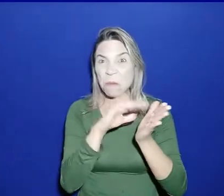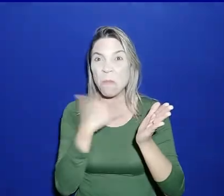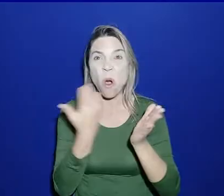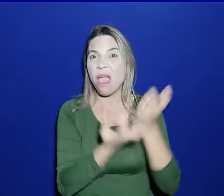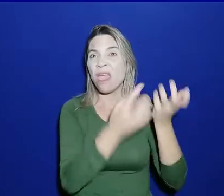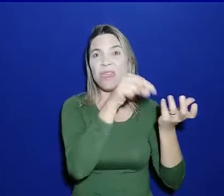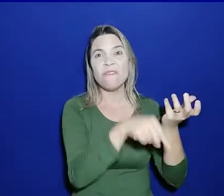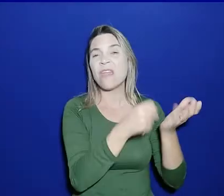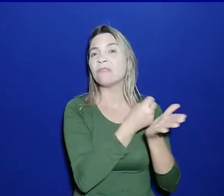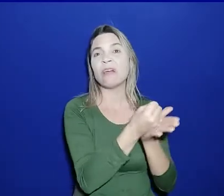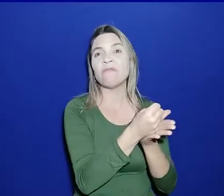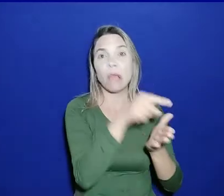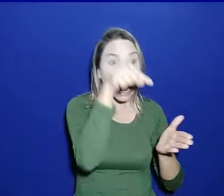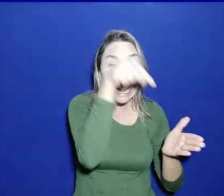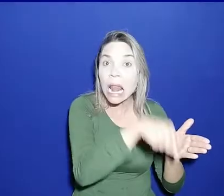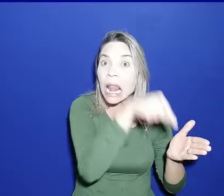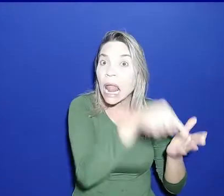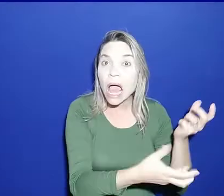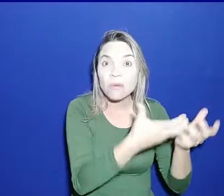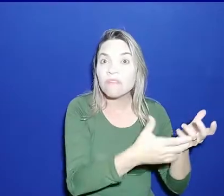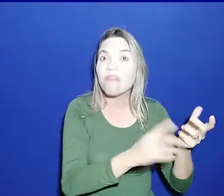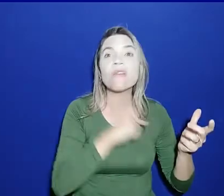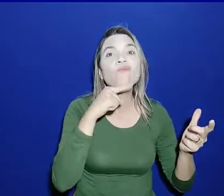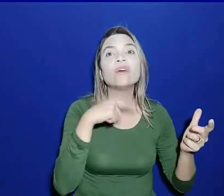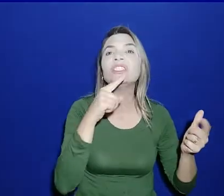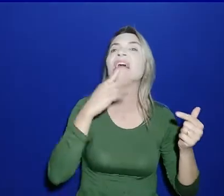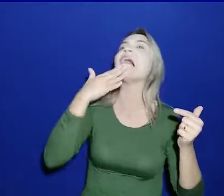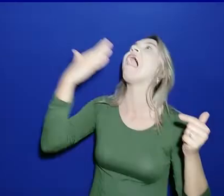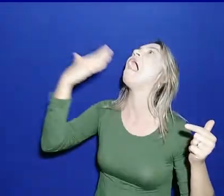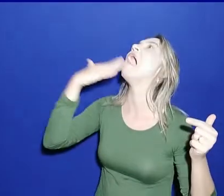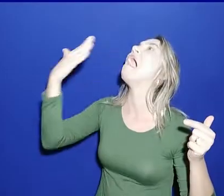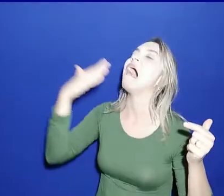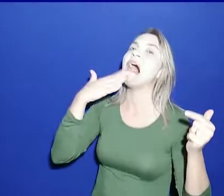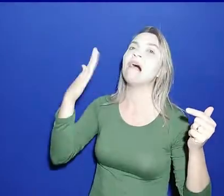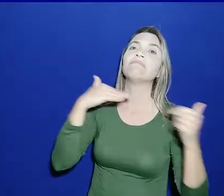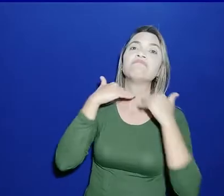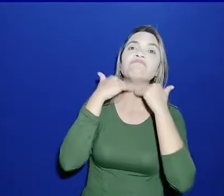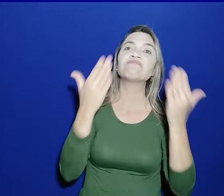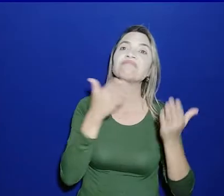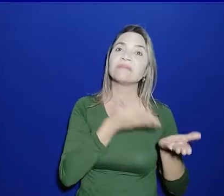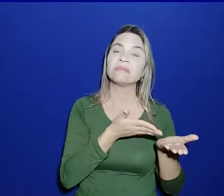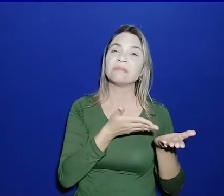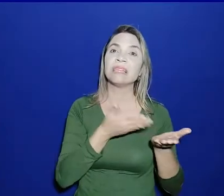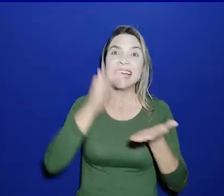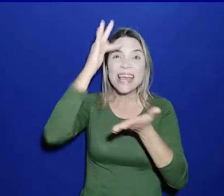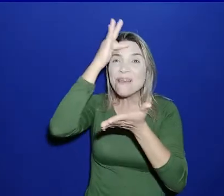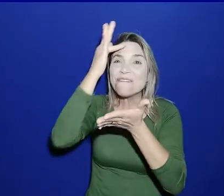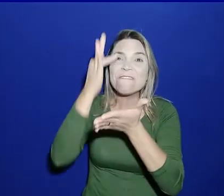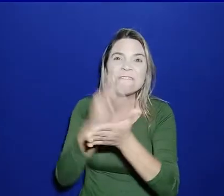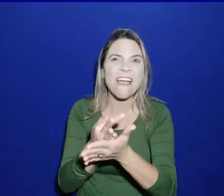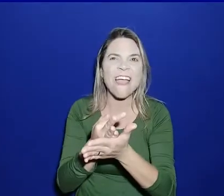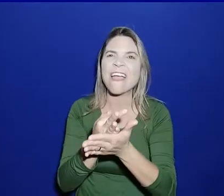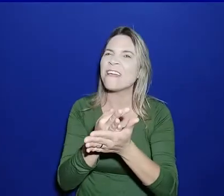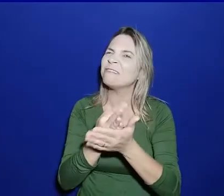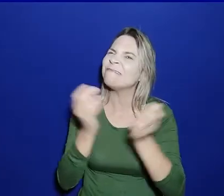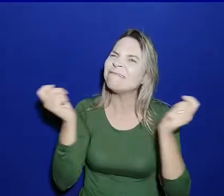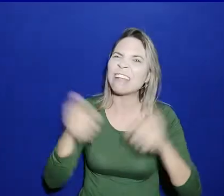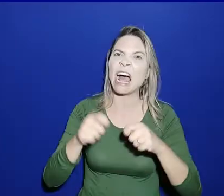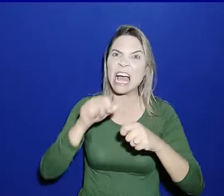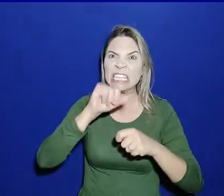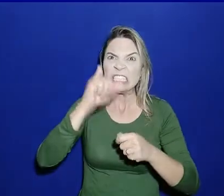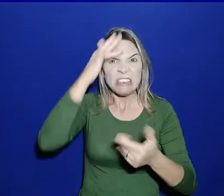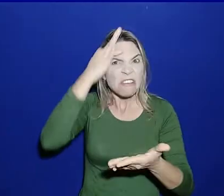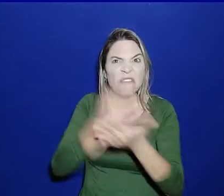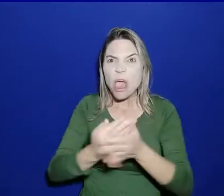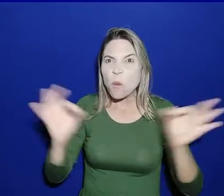a palavra de Deus e creia em Cristo nessa noite. Sem fé é impossível agradar a Deus. Se você não vier